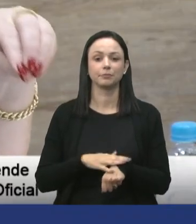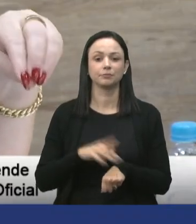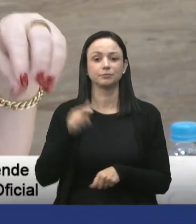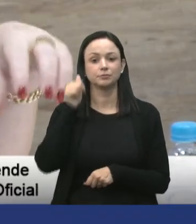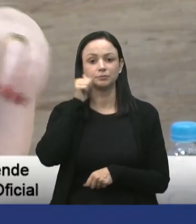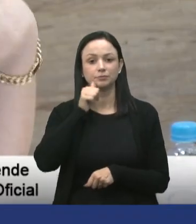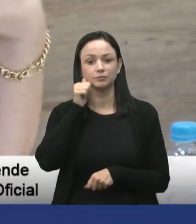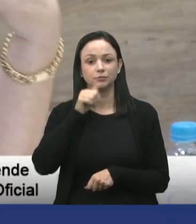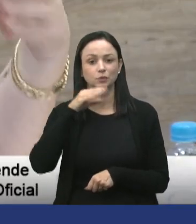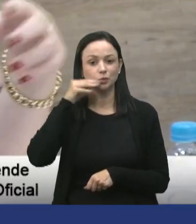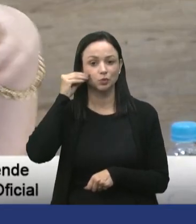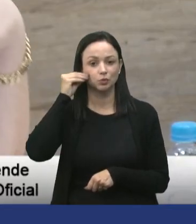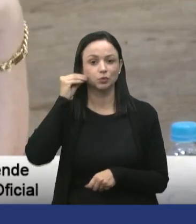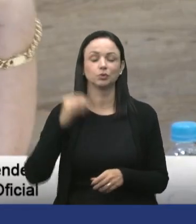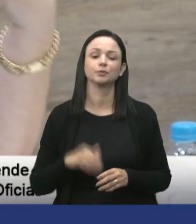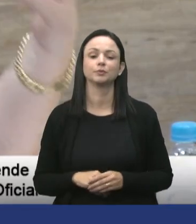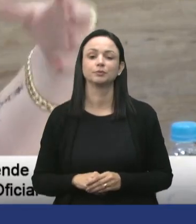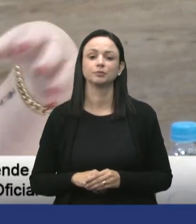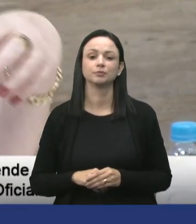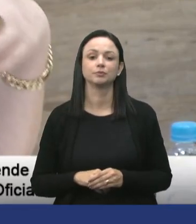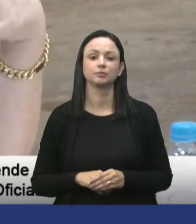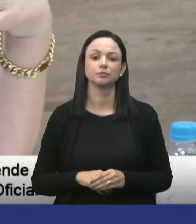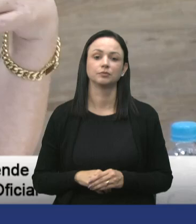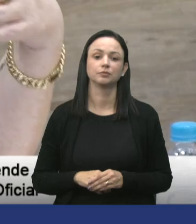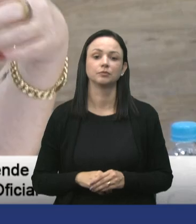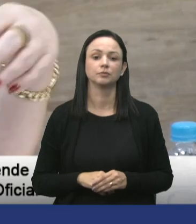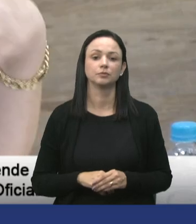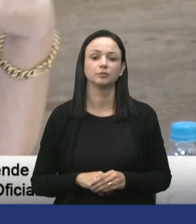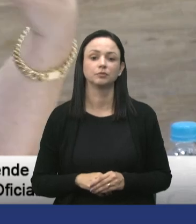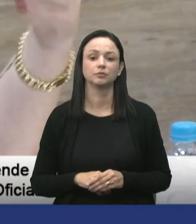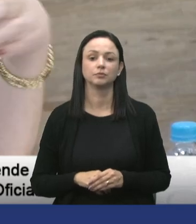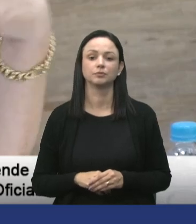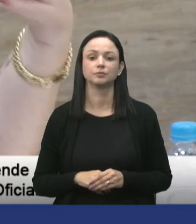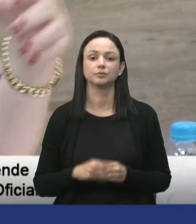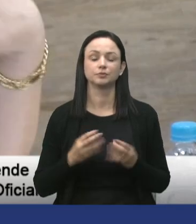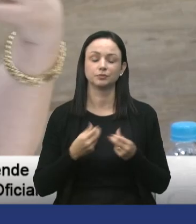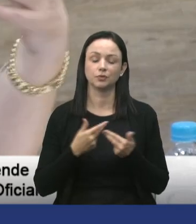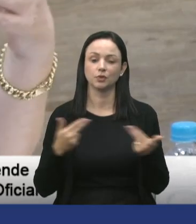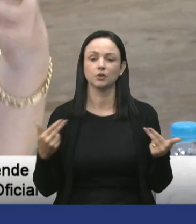da adolescência, segundo a neurociência, e muitas